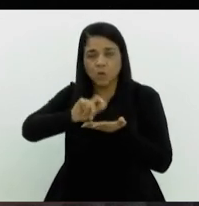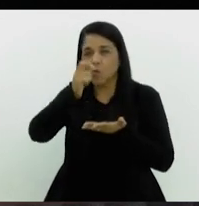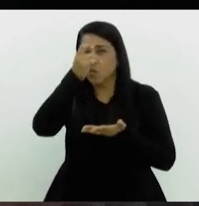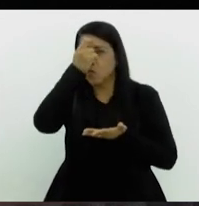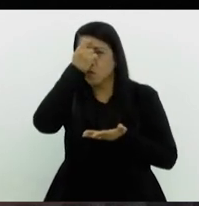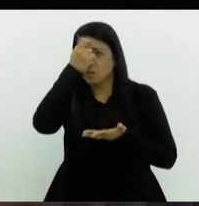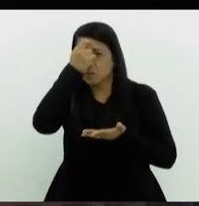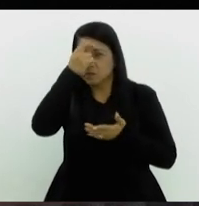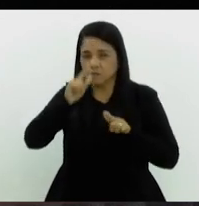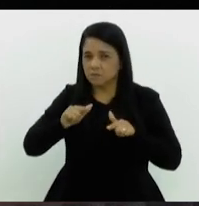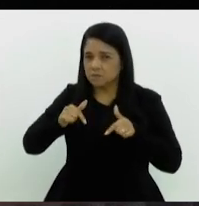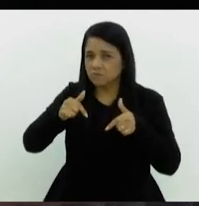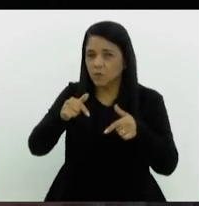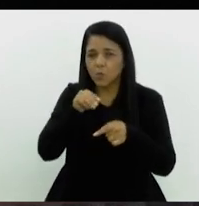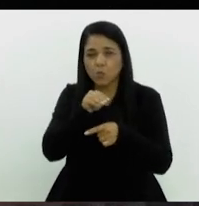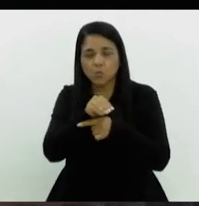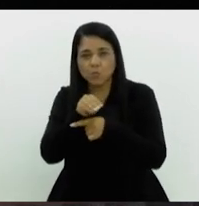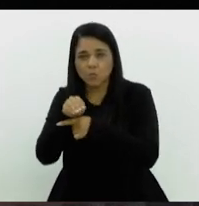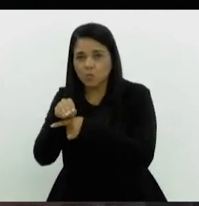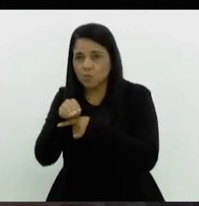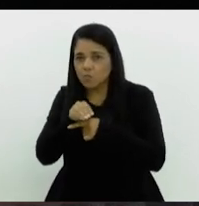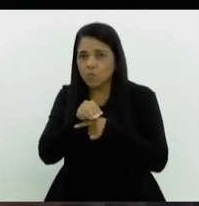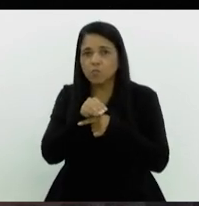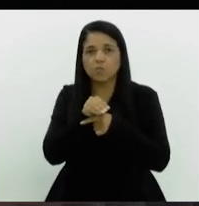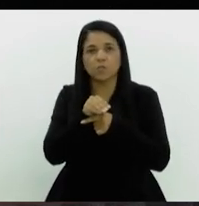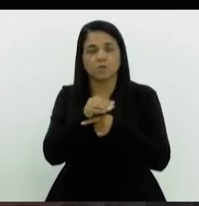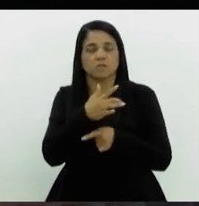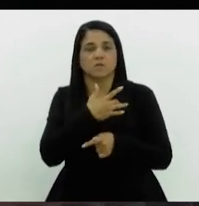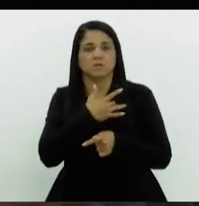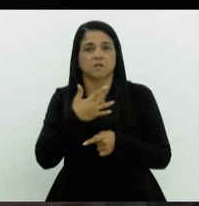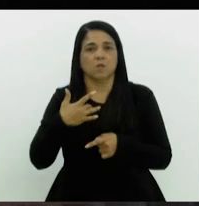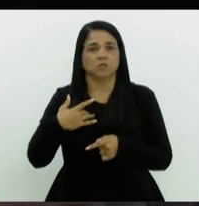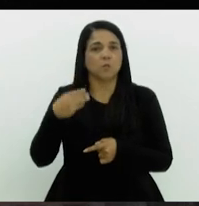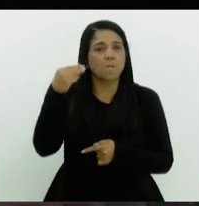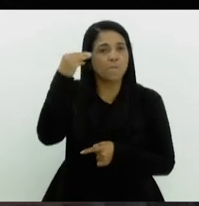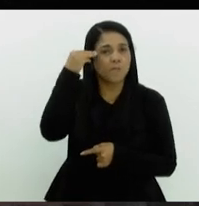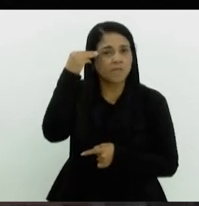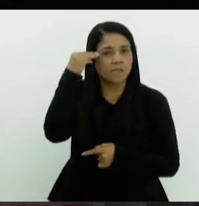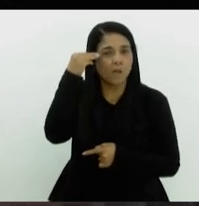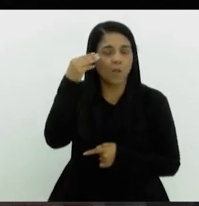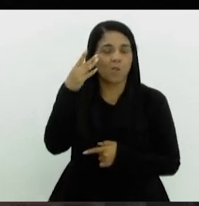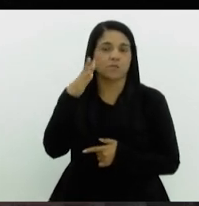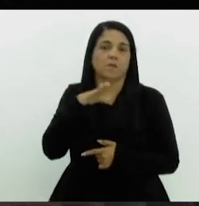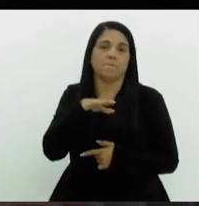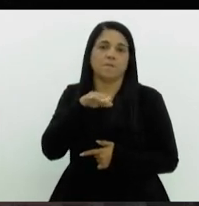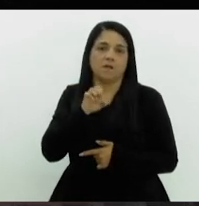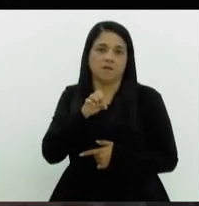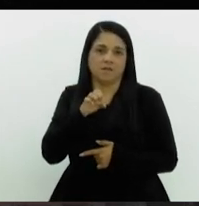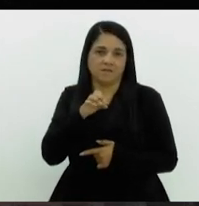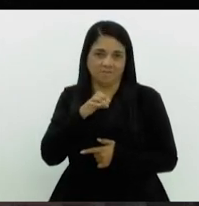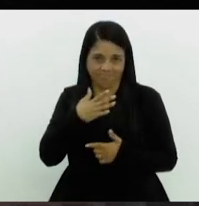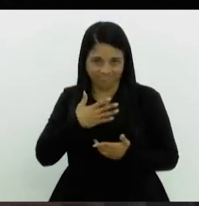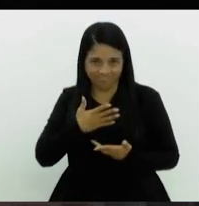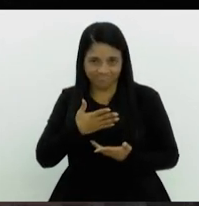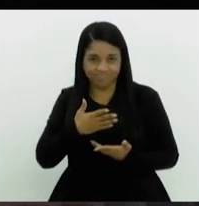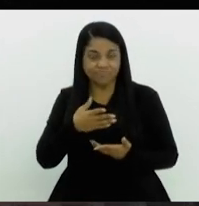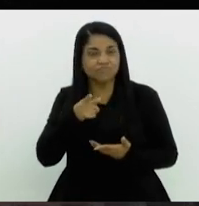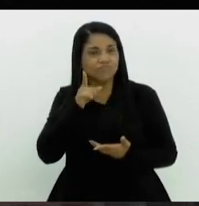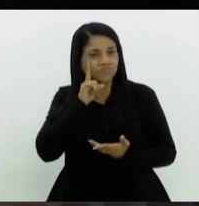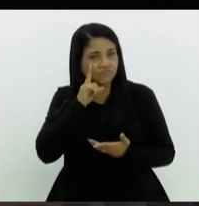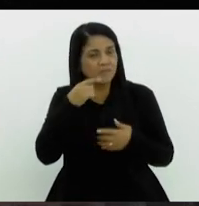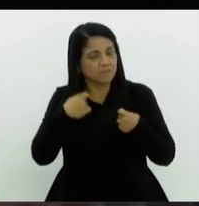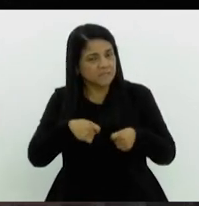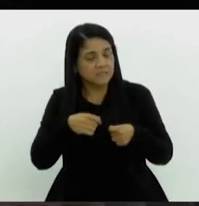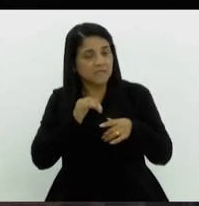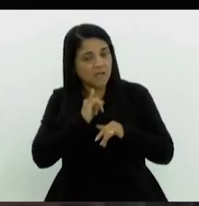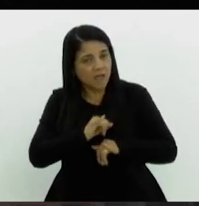conscientização, incentivo ao cuidado e à promoção da saúde mental materna. A gente precisa falar sobre isso todos os dias. A gente está encerrando o mês de